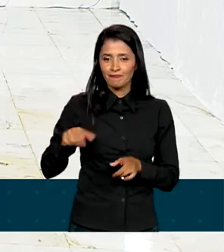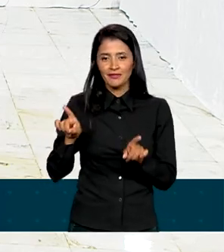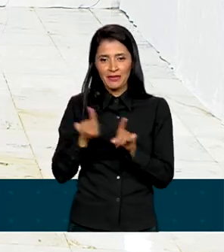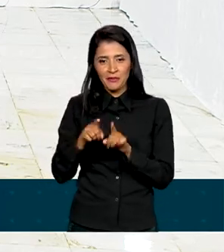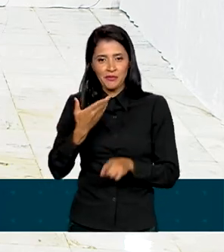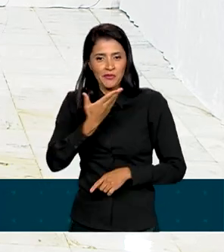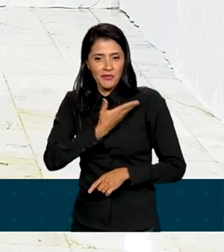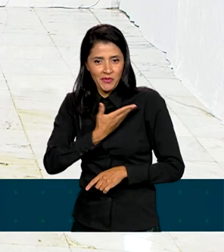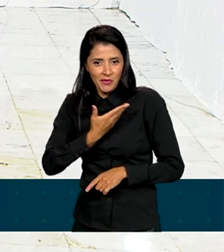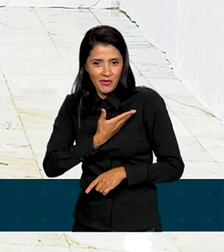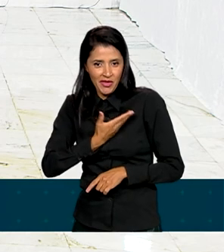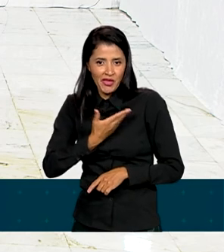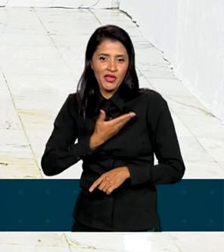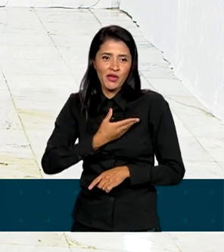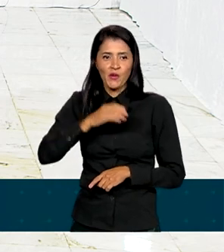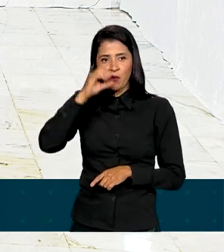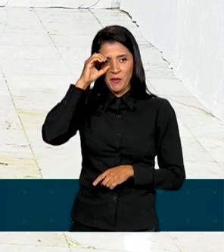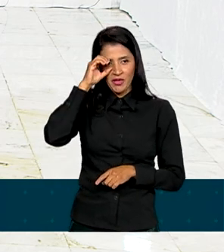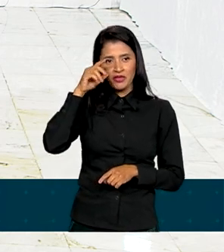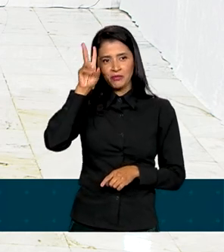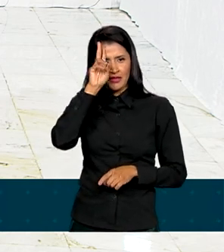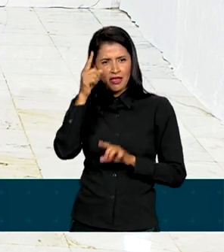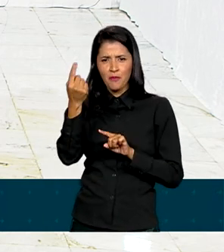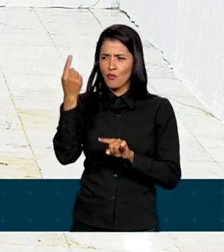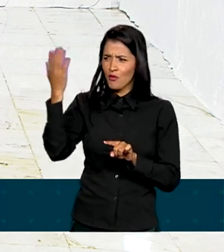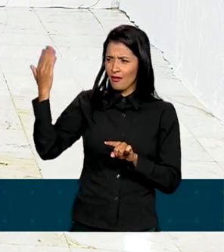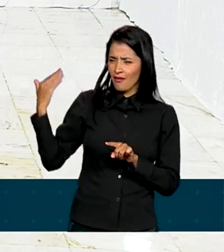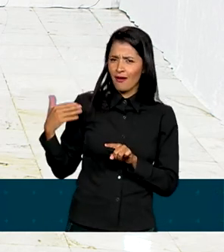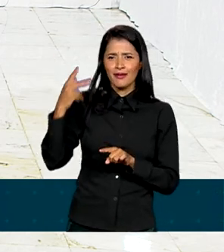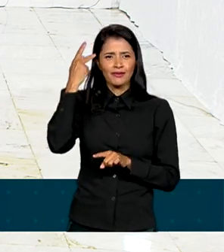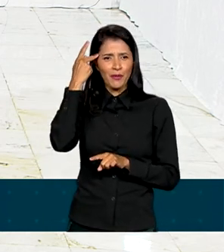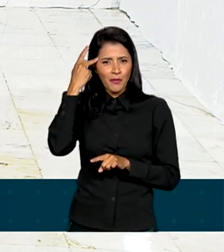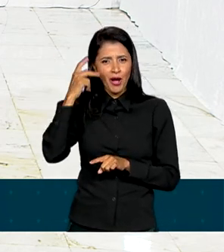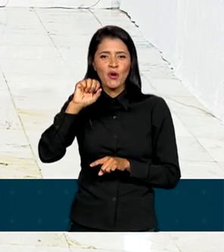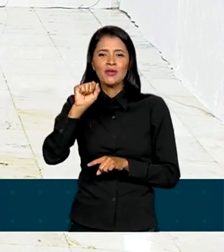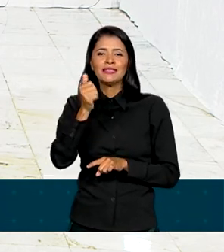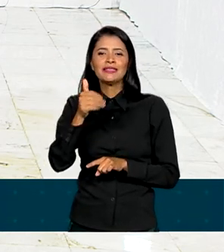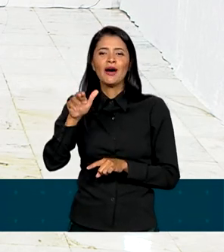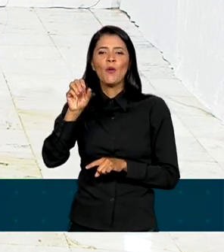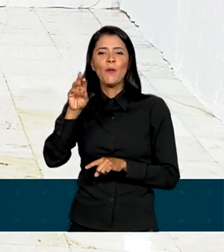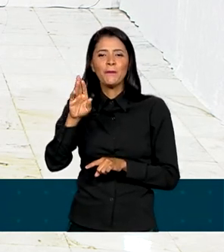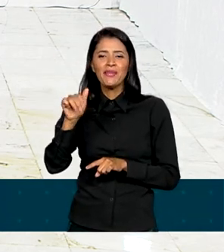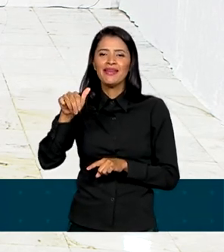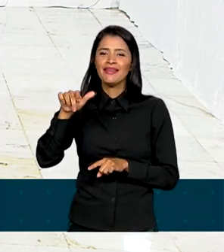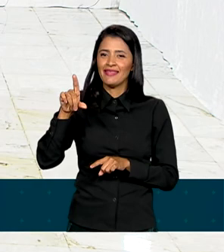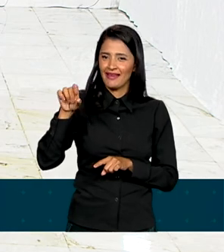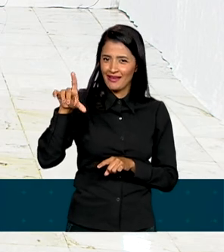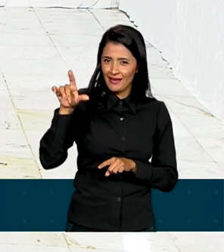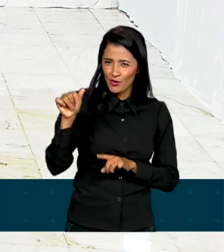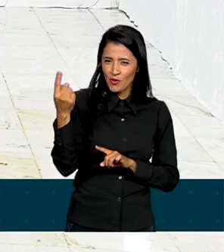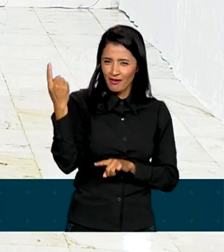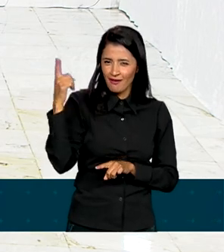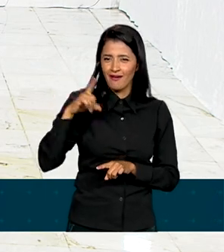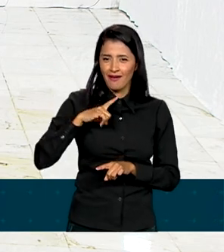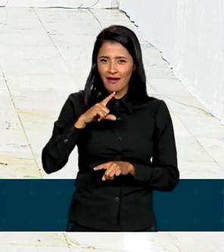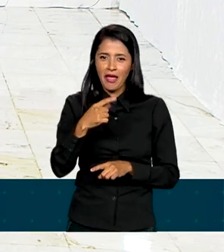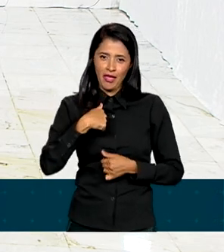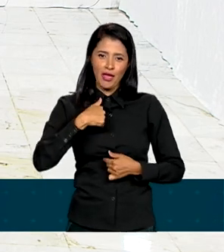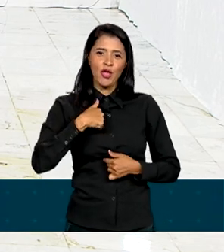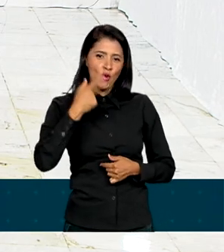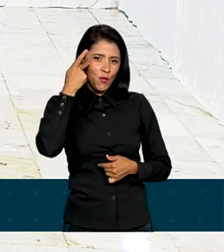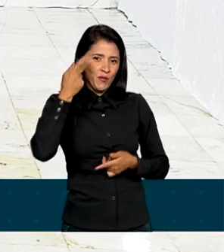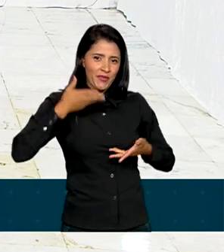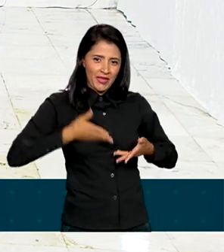amigo Padilha. Lembro dele e do Lula lá de São Bernardo do Campo, São Paulo, né? Sou paulista, ao mesmo tempo sou